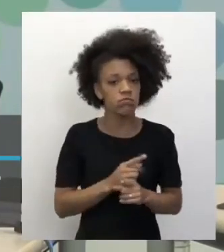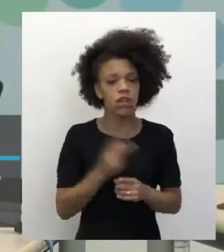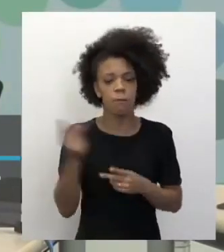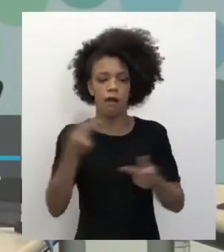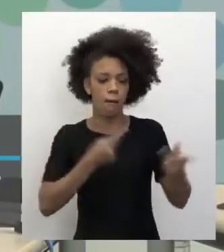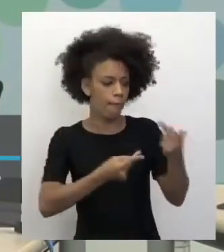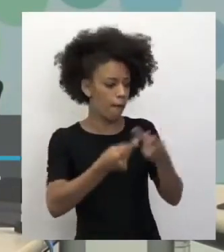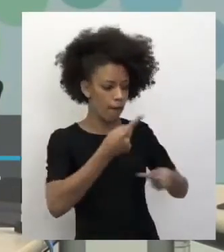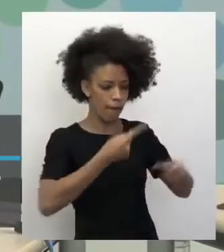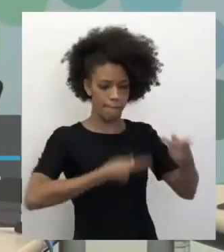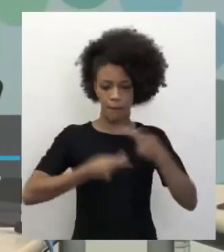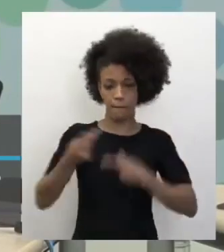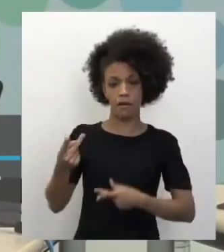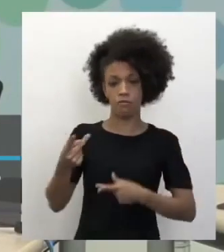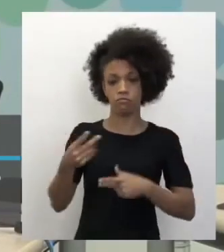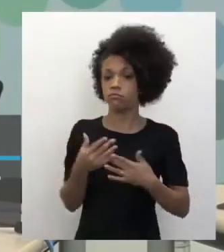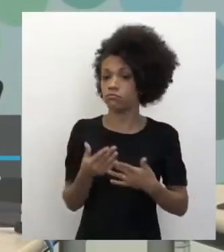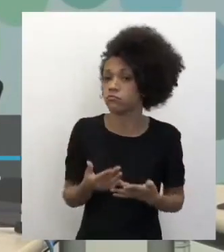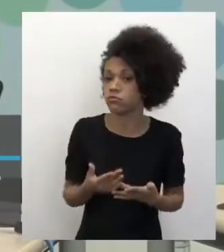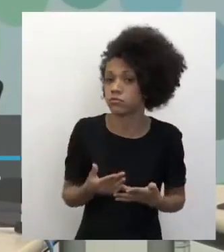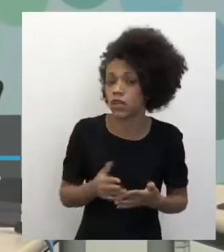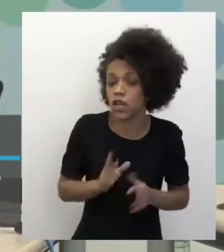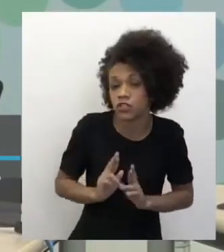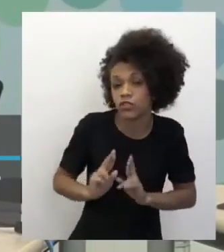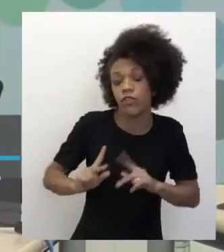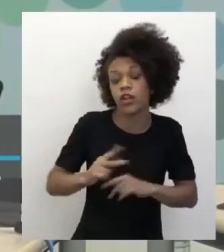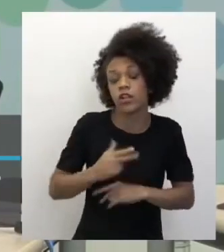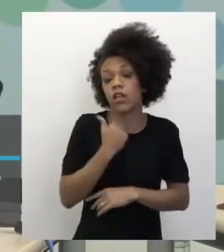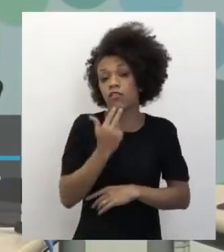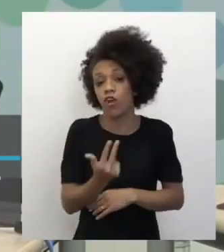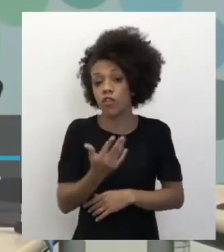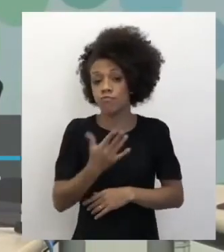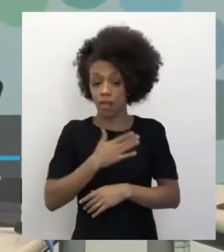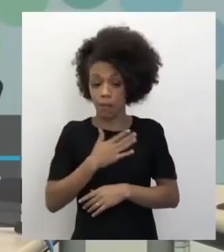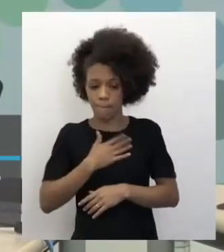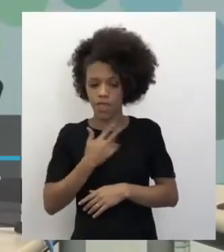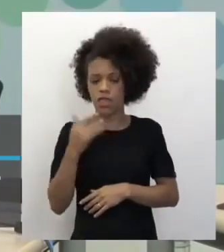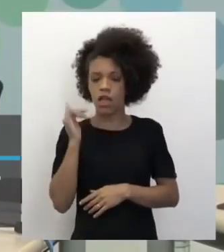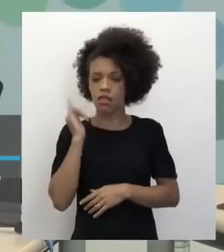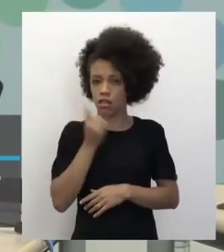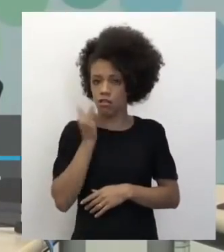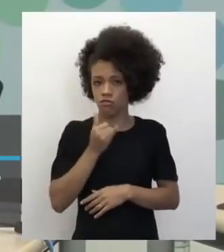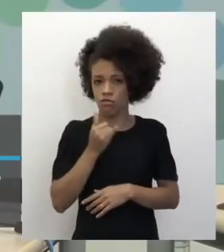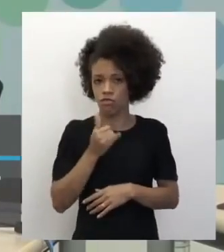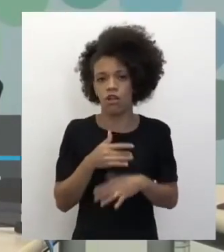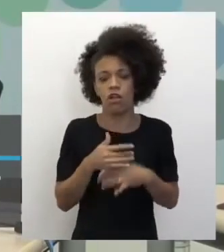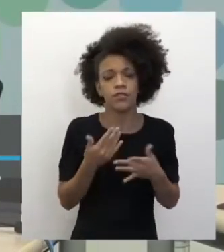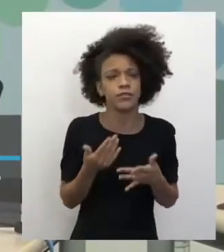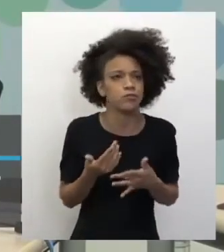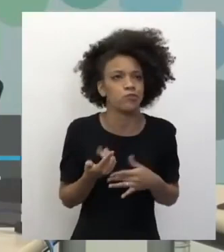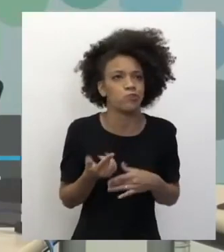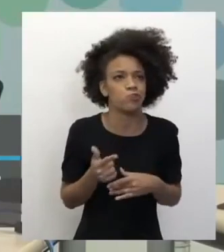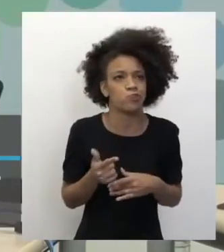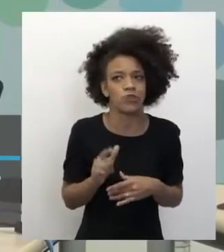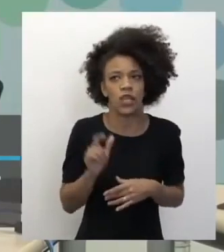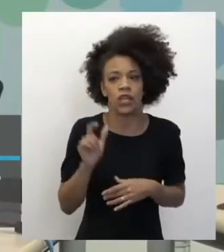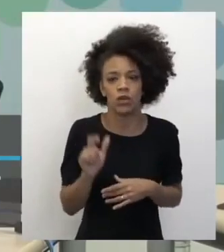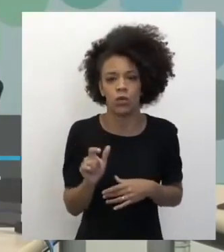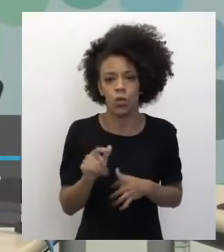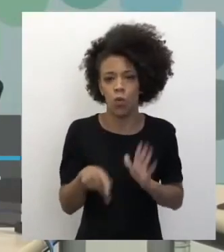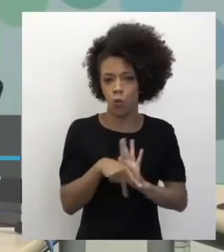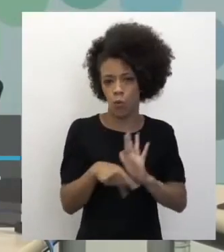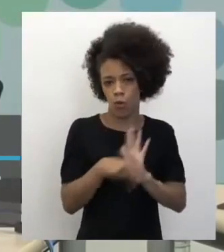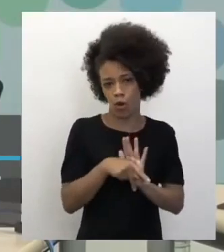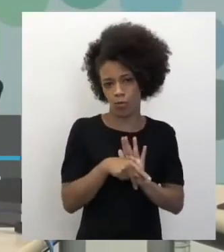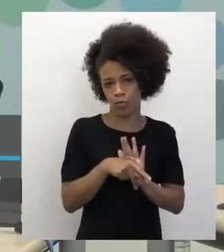diferentes pessoas na minha. Isso. São diferentes vozes na minha voz. Exatamente. Então, a gente não tem alguém que seja dono de um